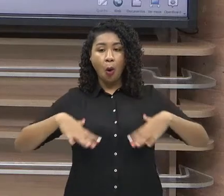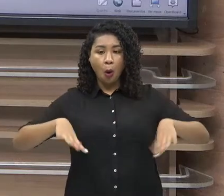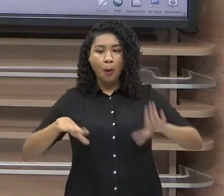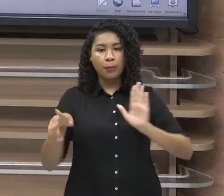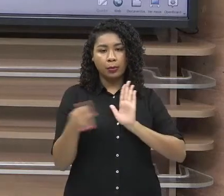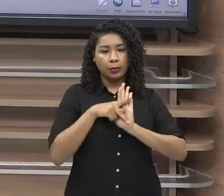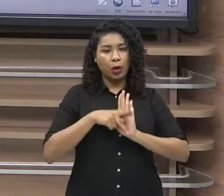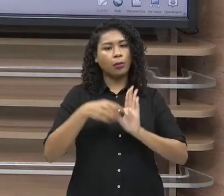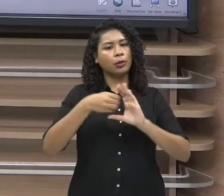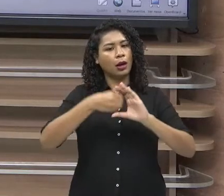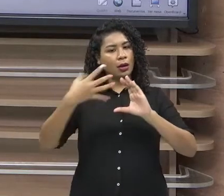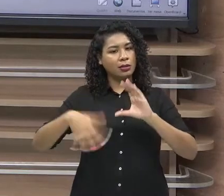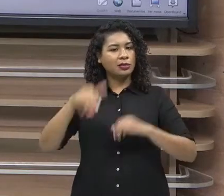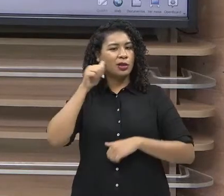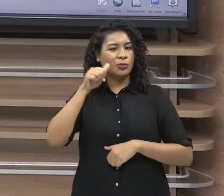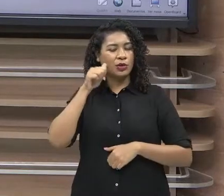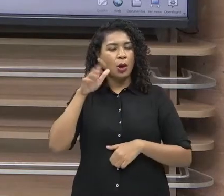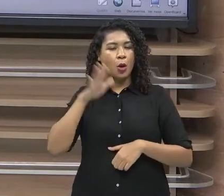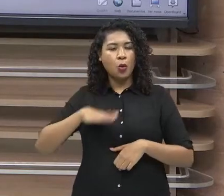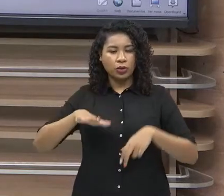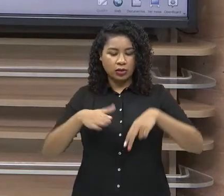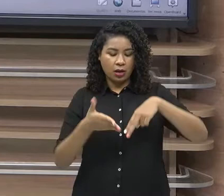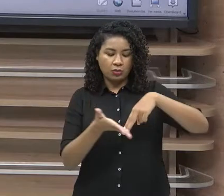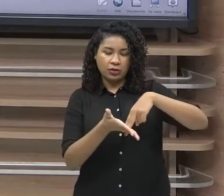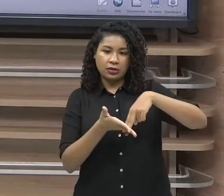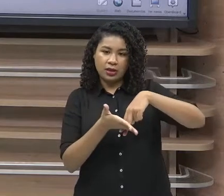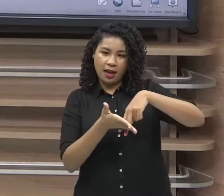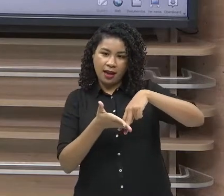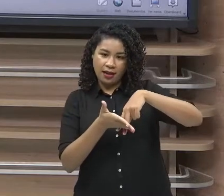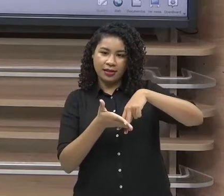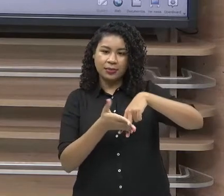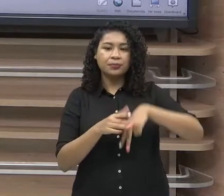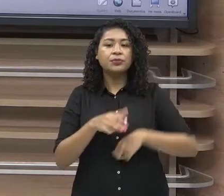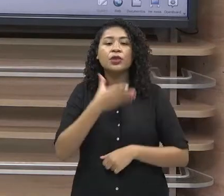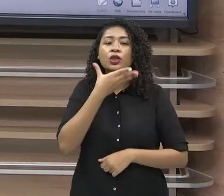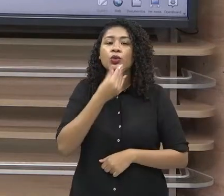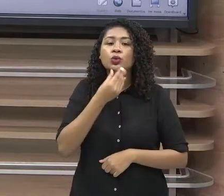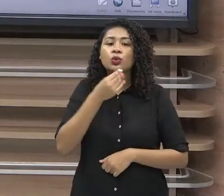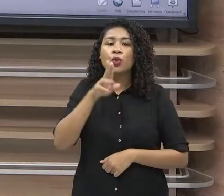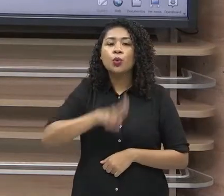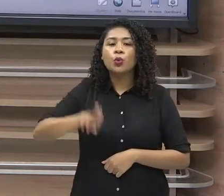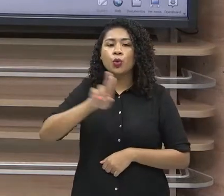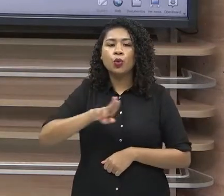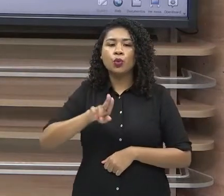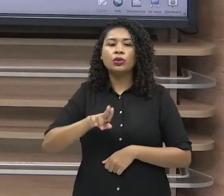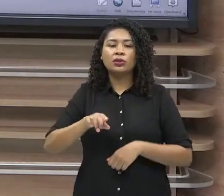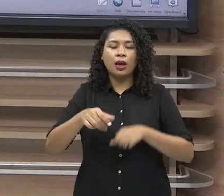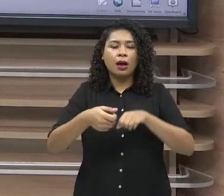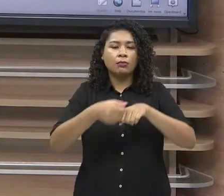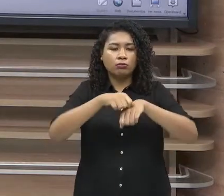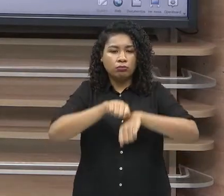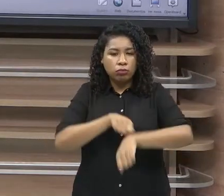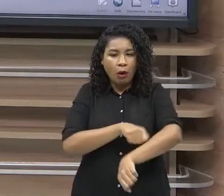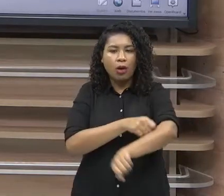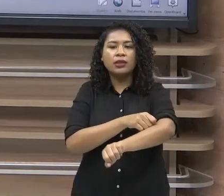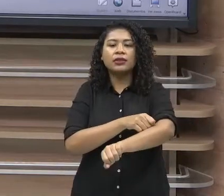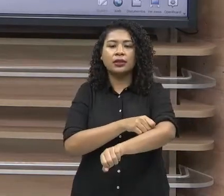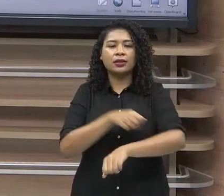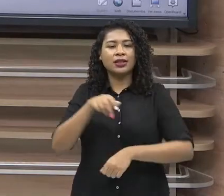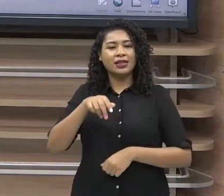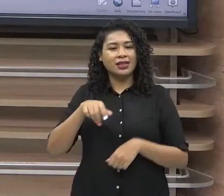uma saia longa e os homens ali eles usam uma bota e fazem bastante